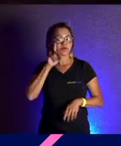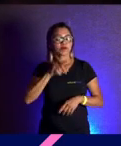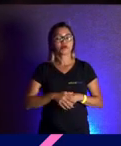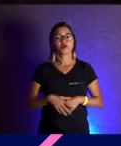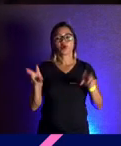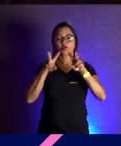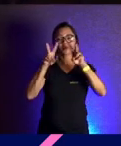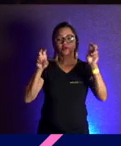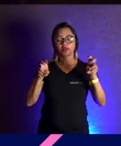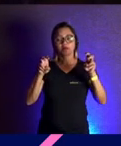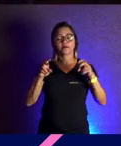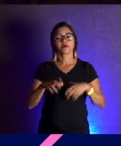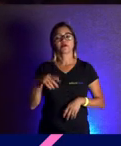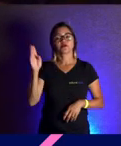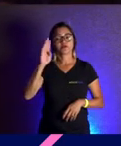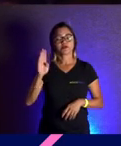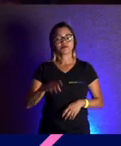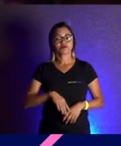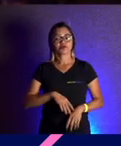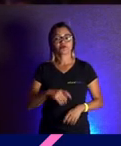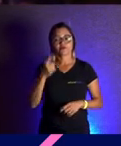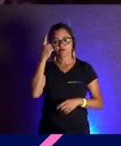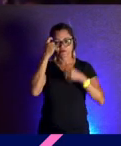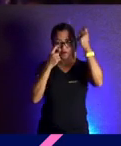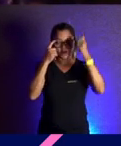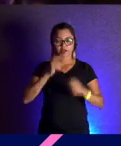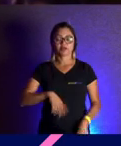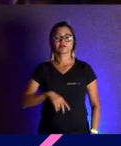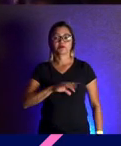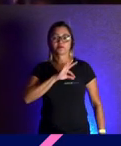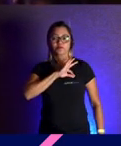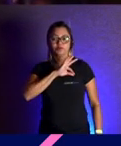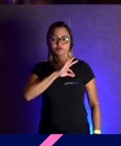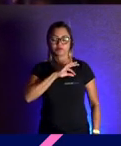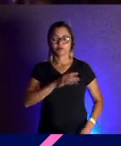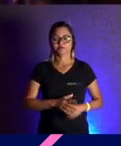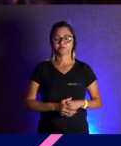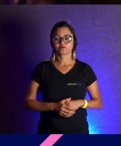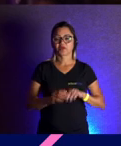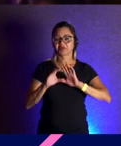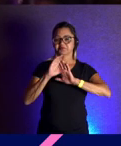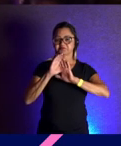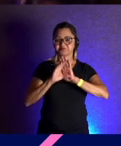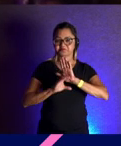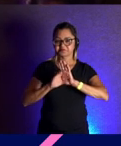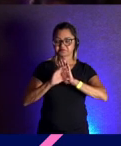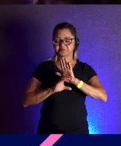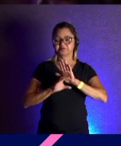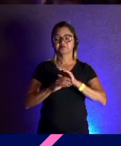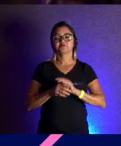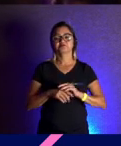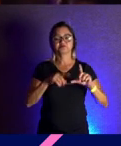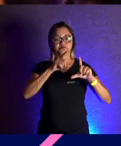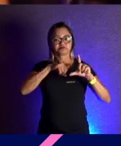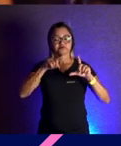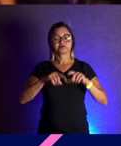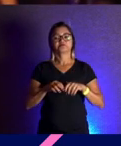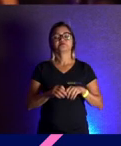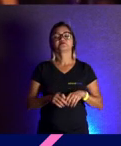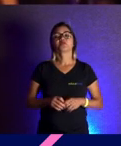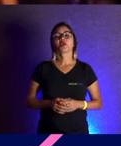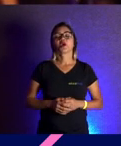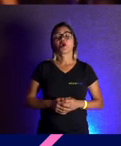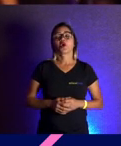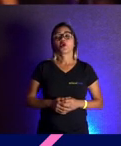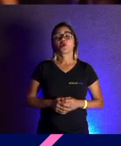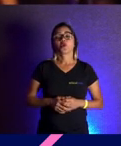E, como um parênteses final, além desse trabalho, desse currículo notável na área de estatística, o Patrick